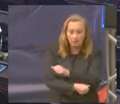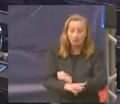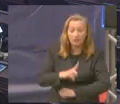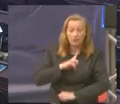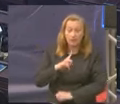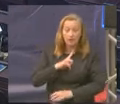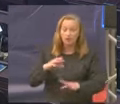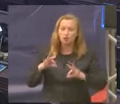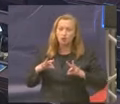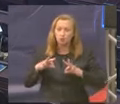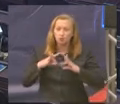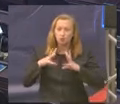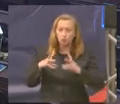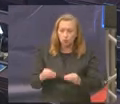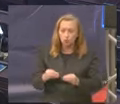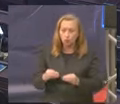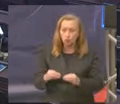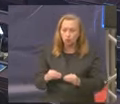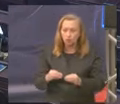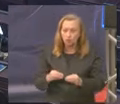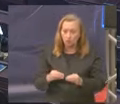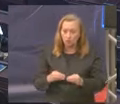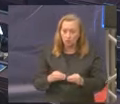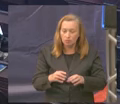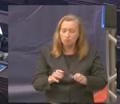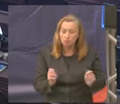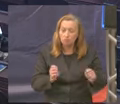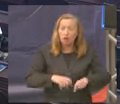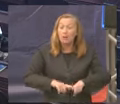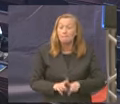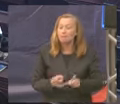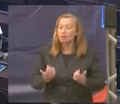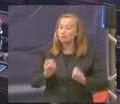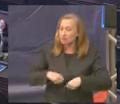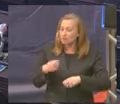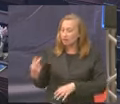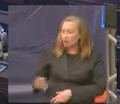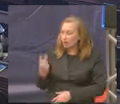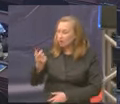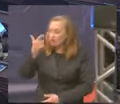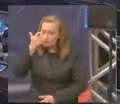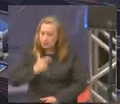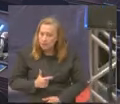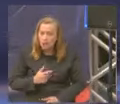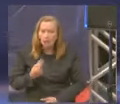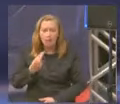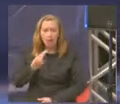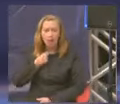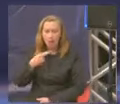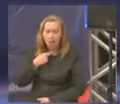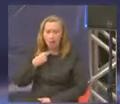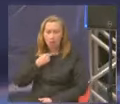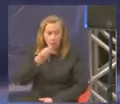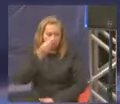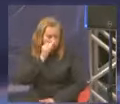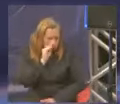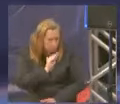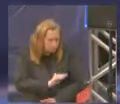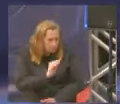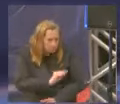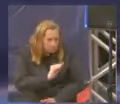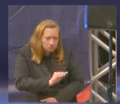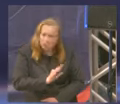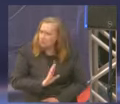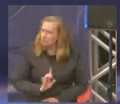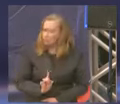tenha todos esses atributos, mas ele precisa ser valorizado. Ele não pode ser desvalorizado quando